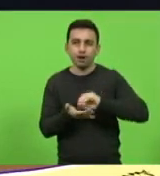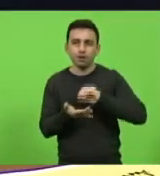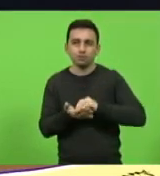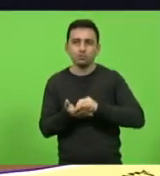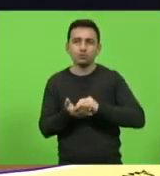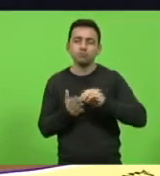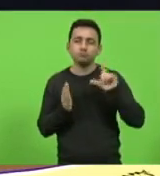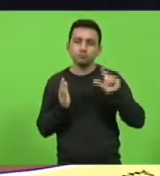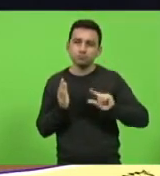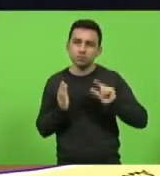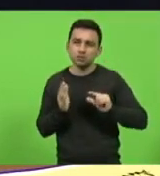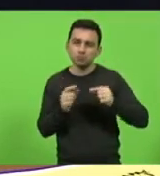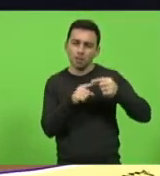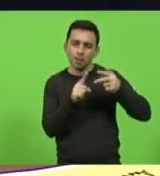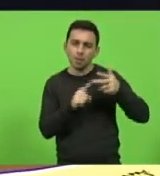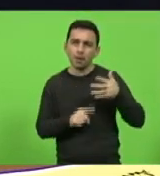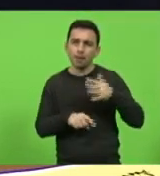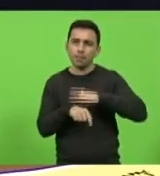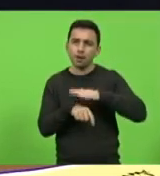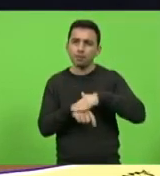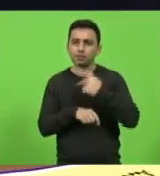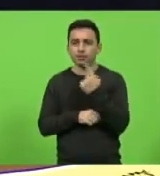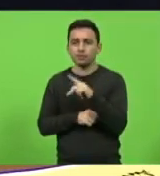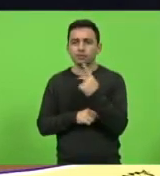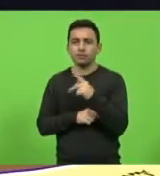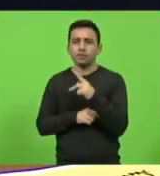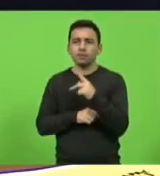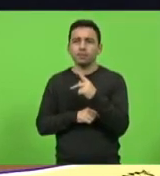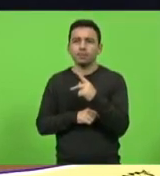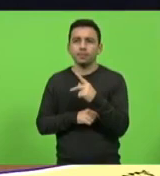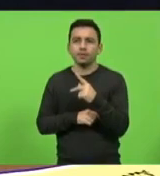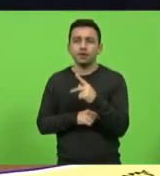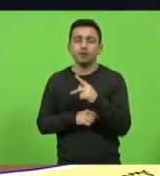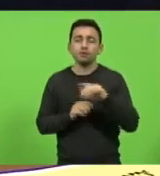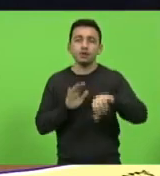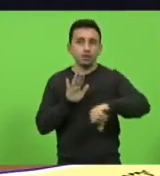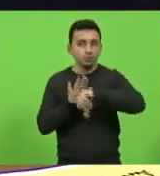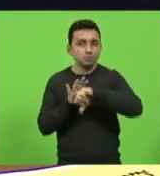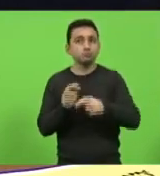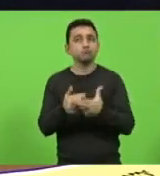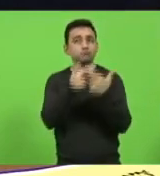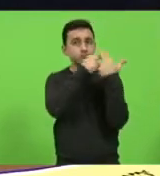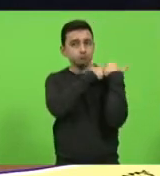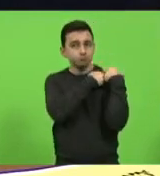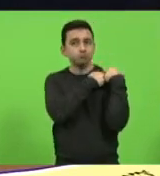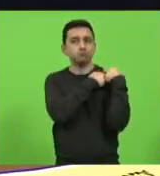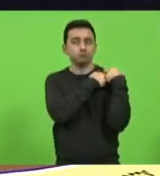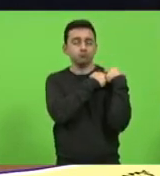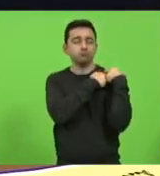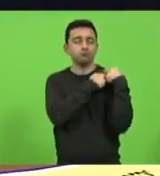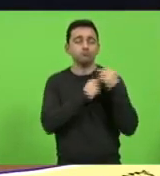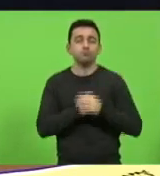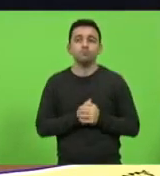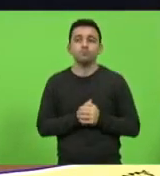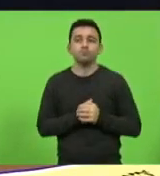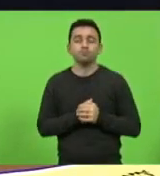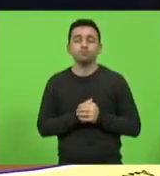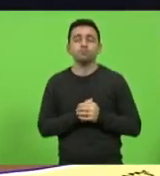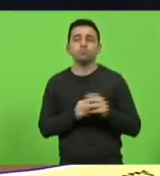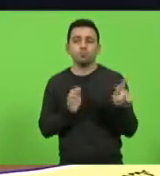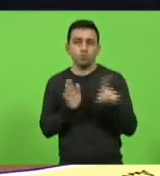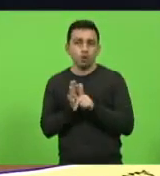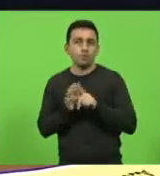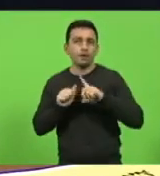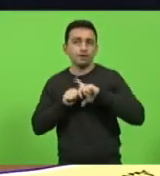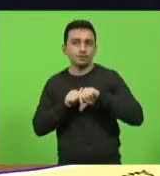mínimos de autoria quanto ao crime de responsabilidade previsto no